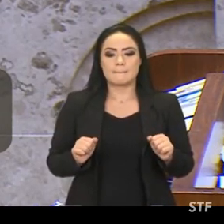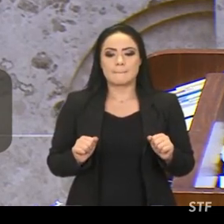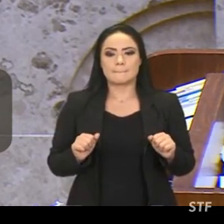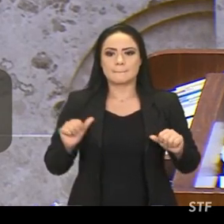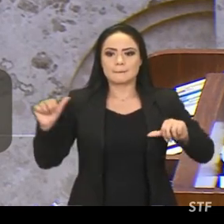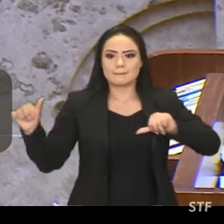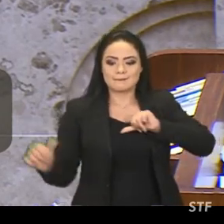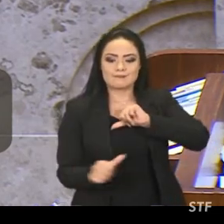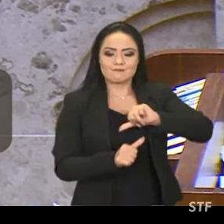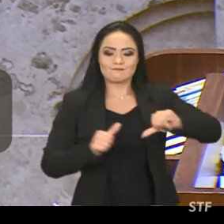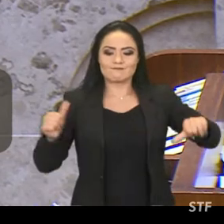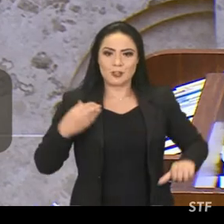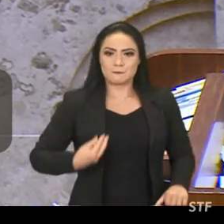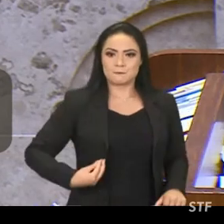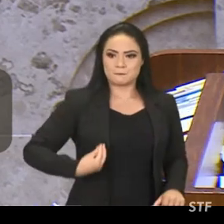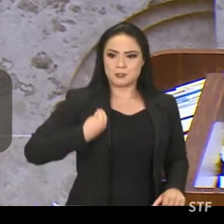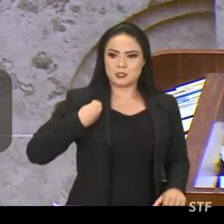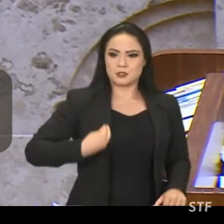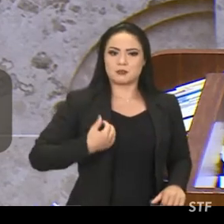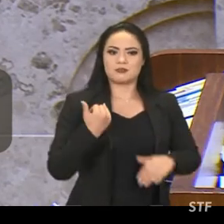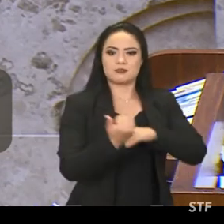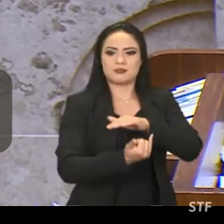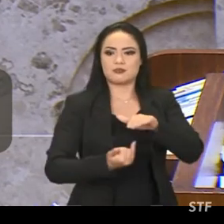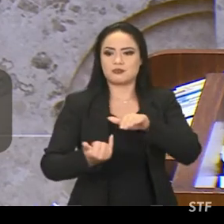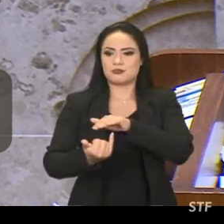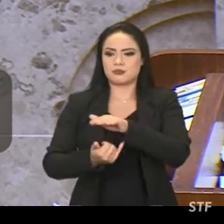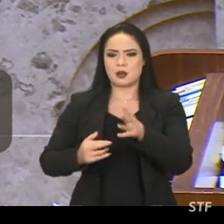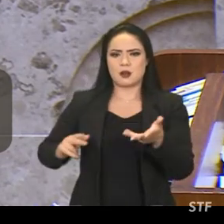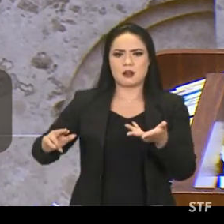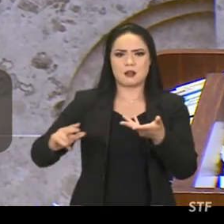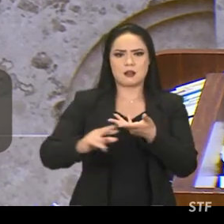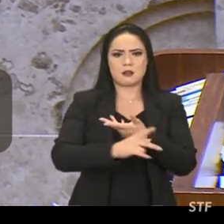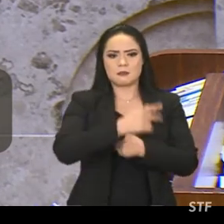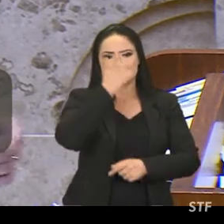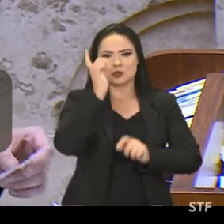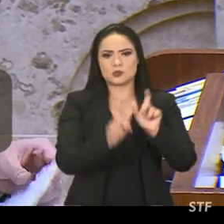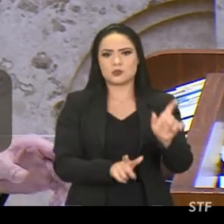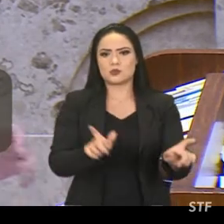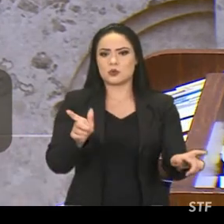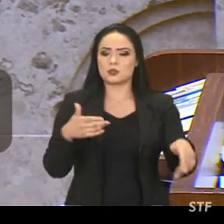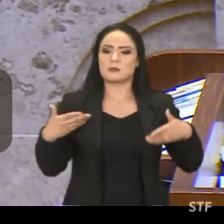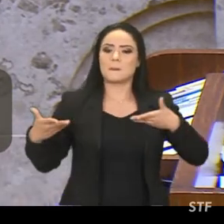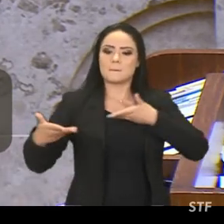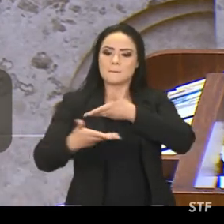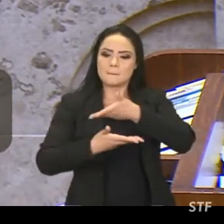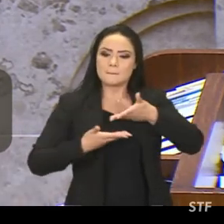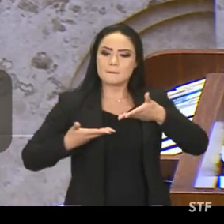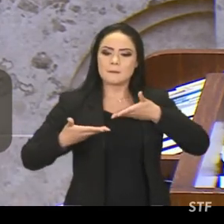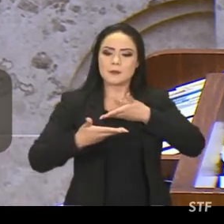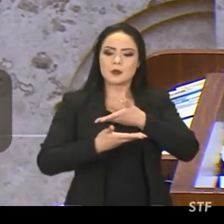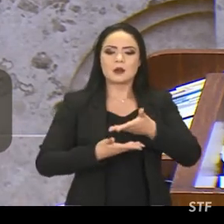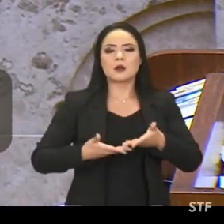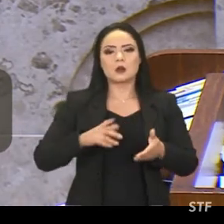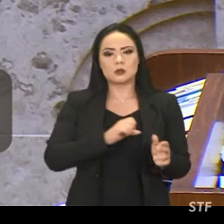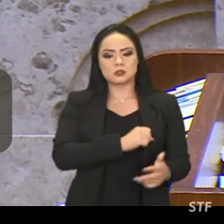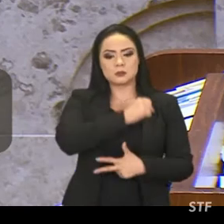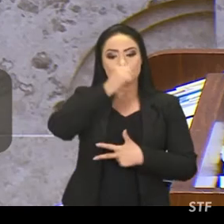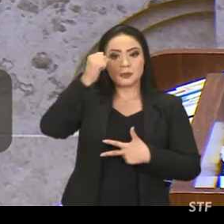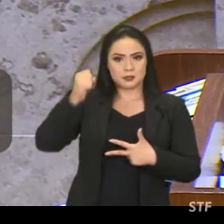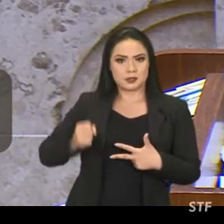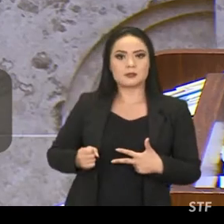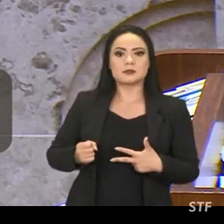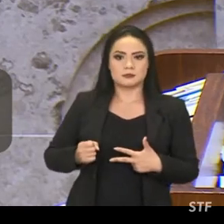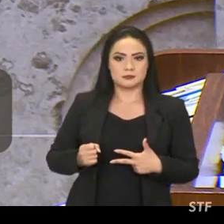impacto na vida das instituições da República e sobre as pessoas que se relacionam com os poderes públicos.